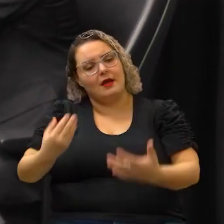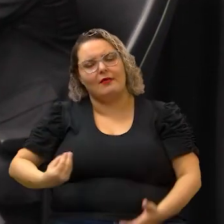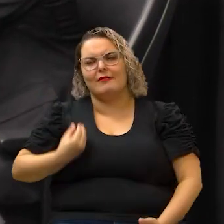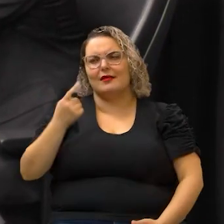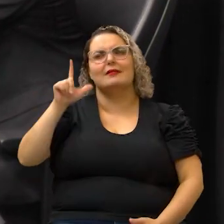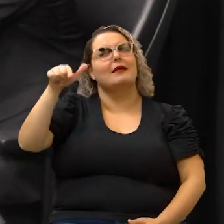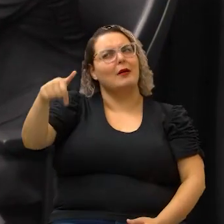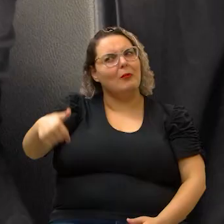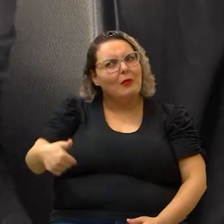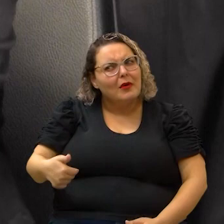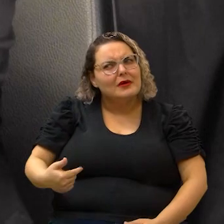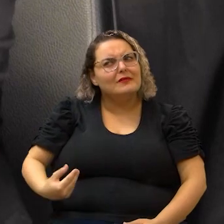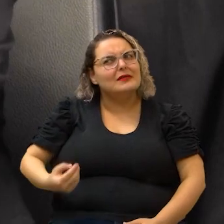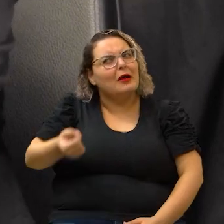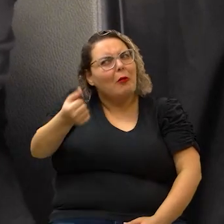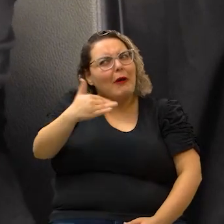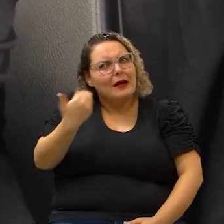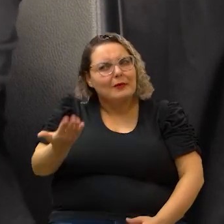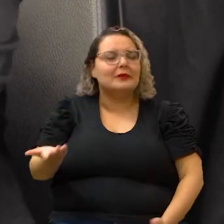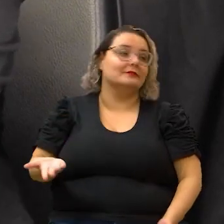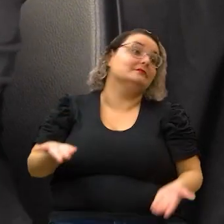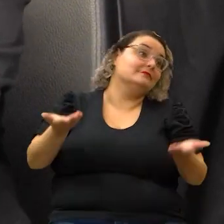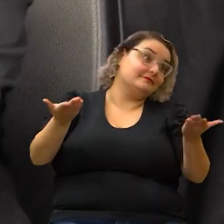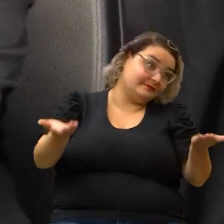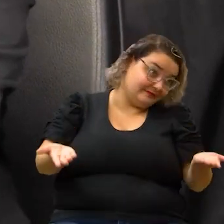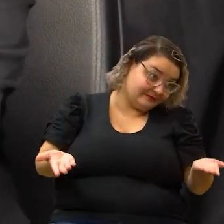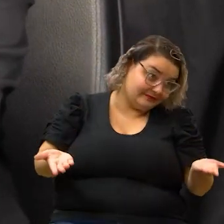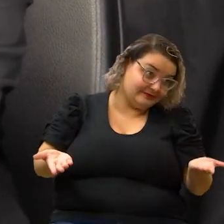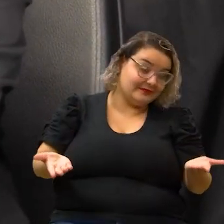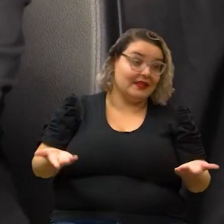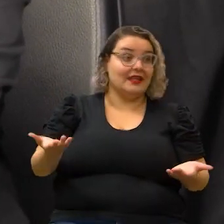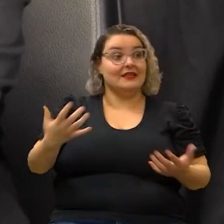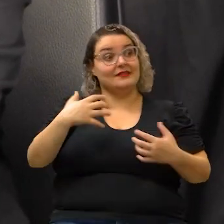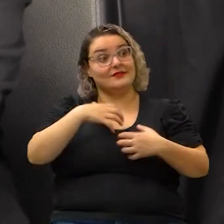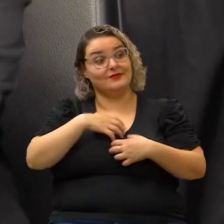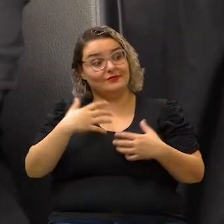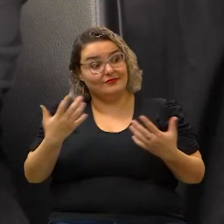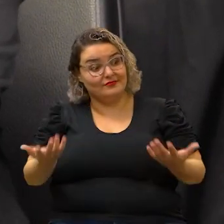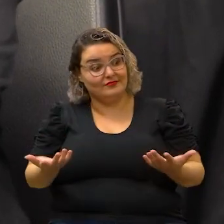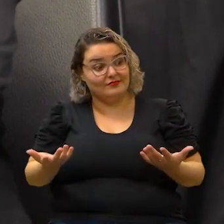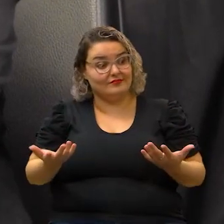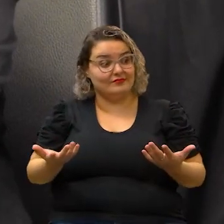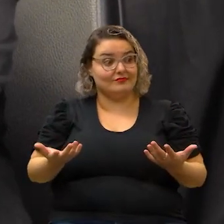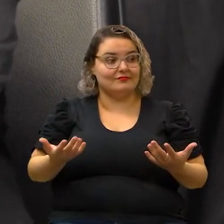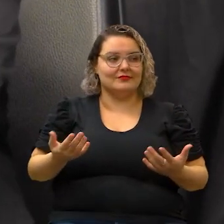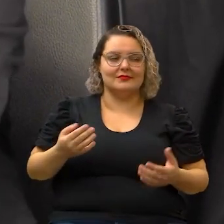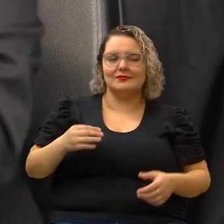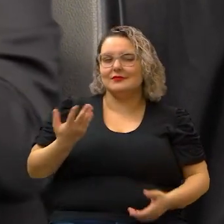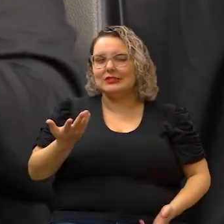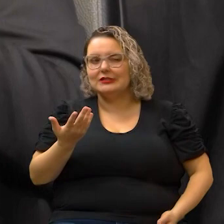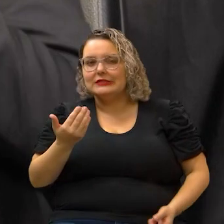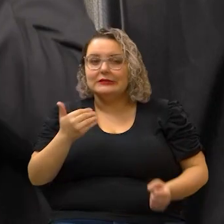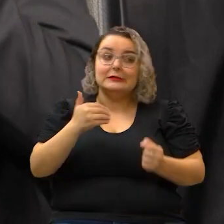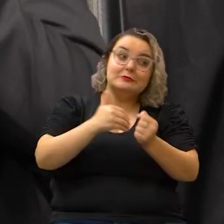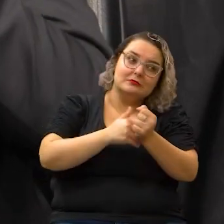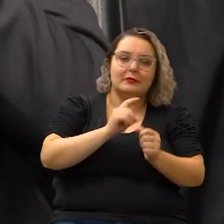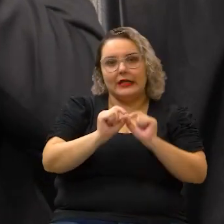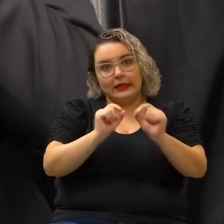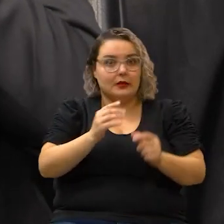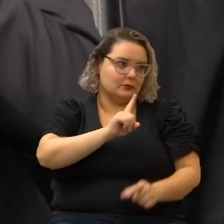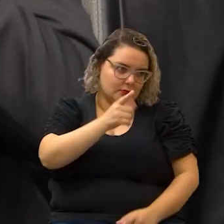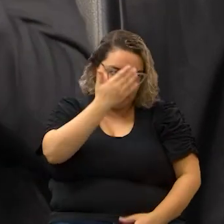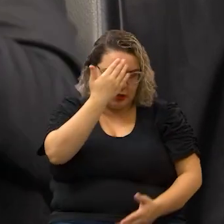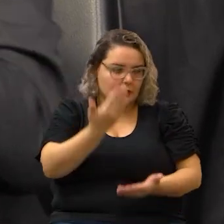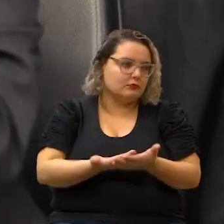com a vida, imagina depois que você passou pelo Vale da Sombra da Morte. Ou seja, né, também estava de forma, né, misteriosa para quem